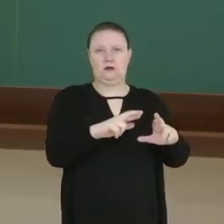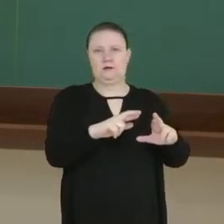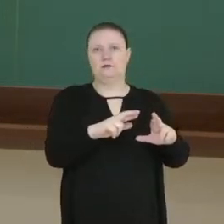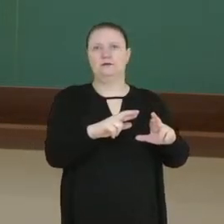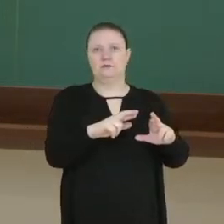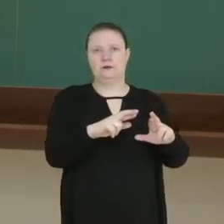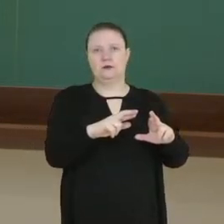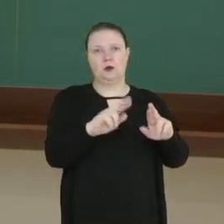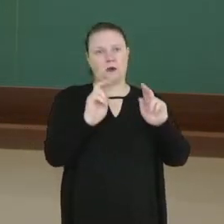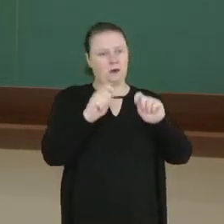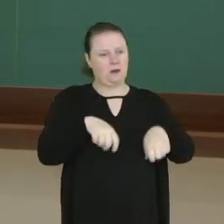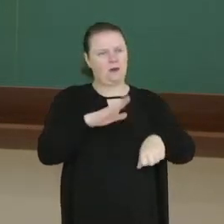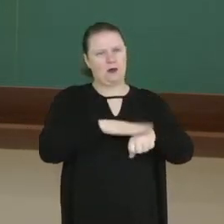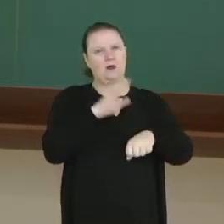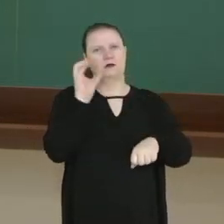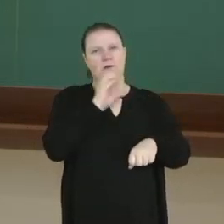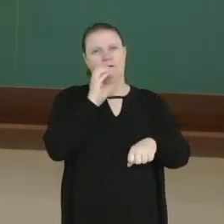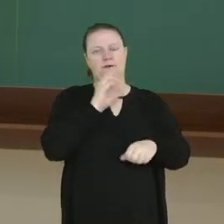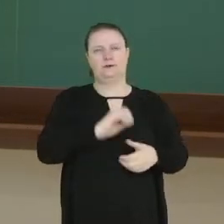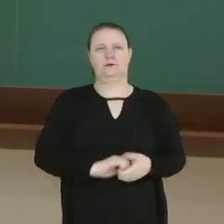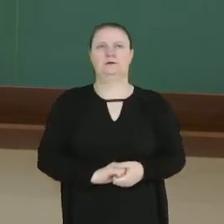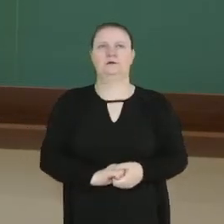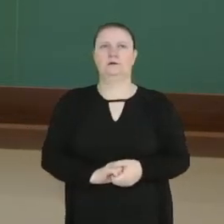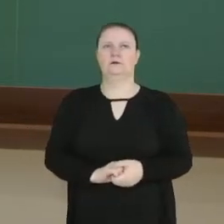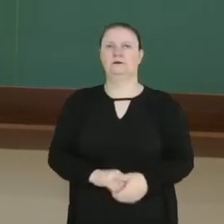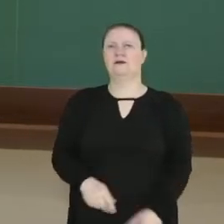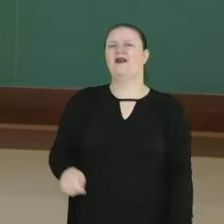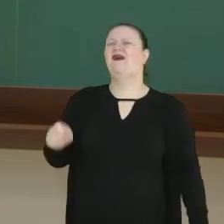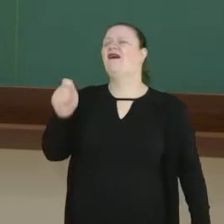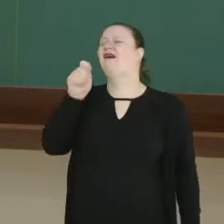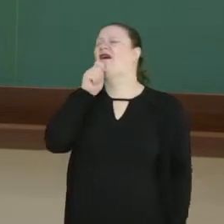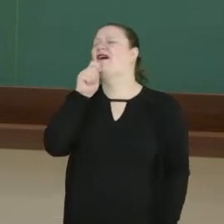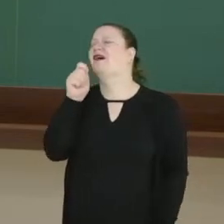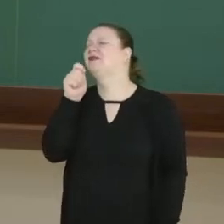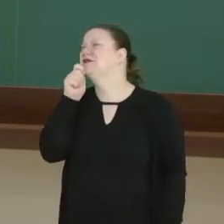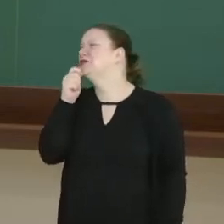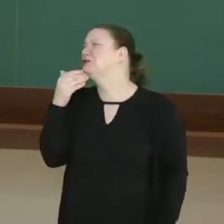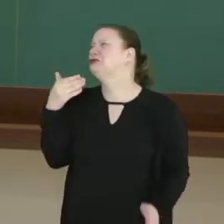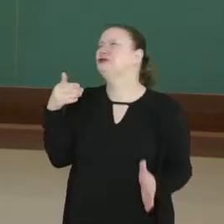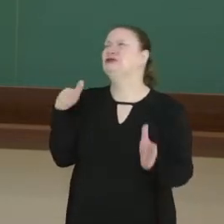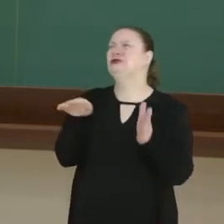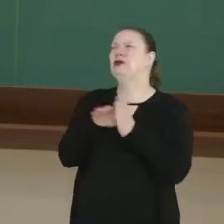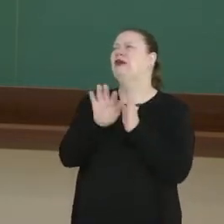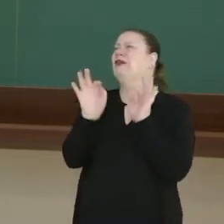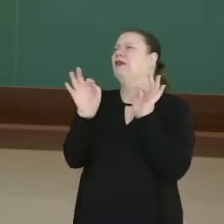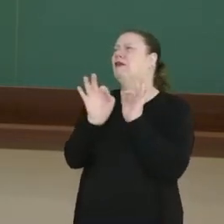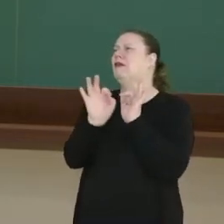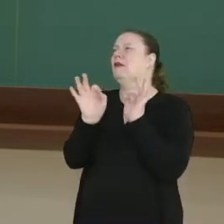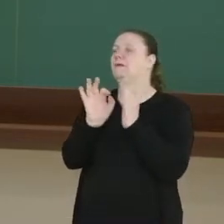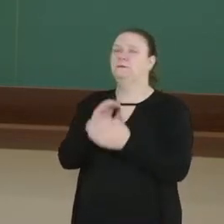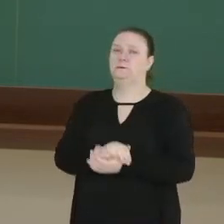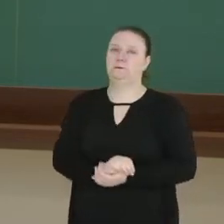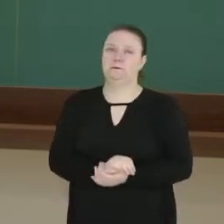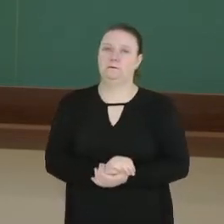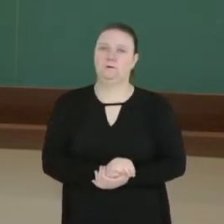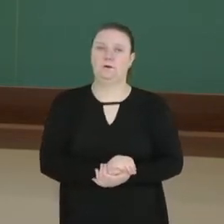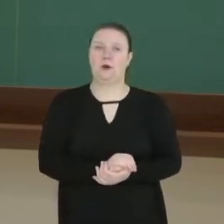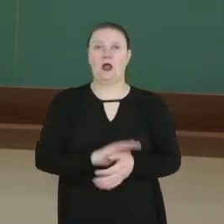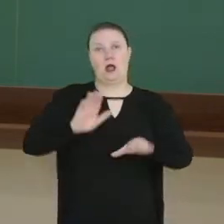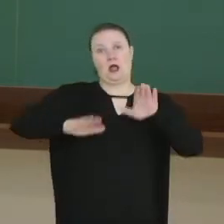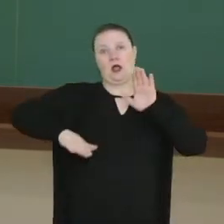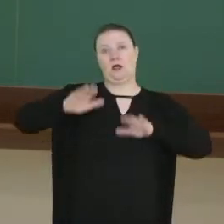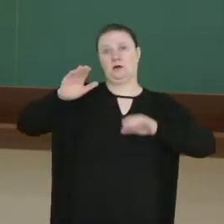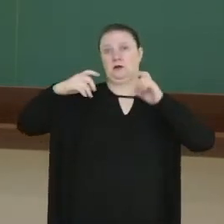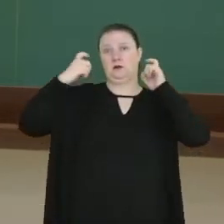entrega, certo? Ainda não chegou, Então uma preocupação talvez desnecessária,